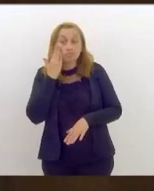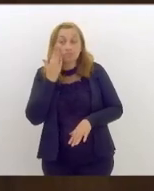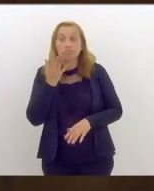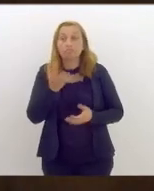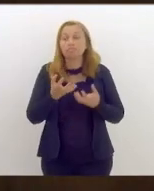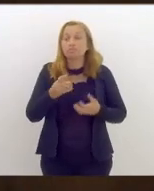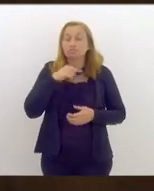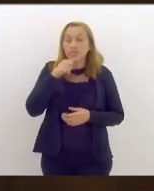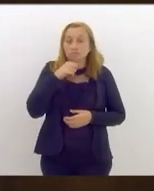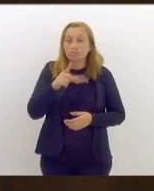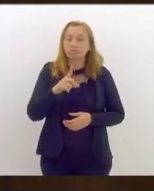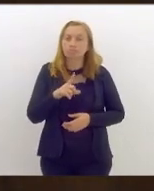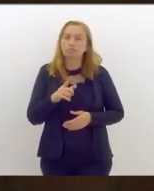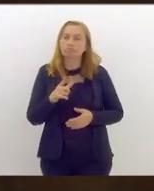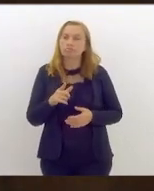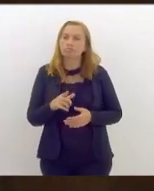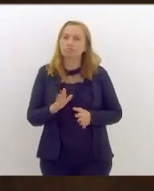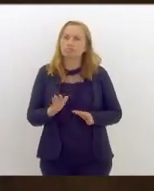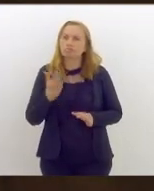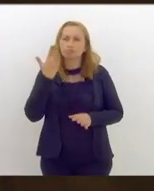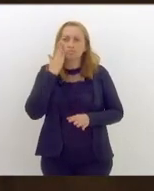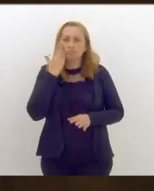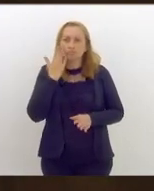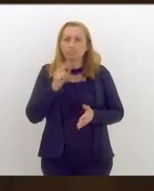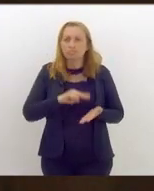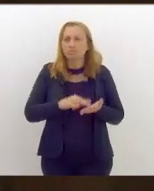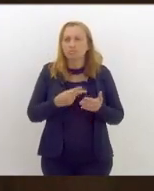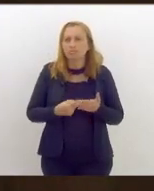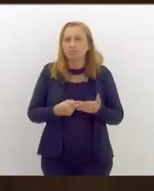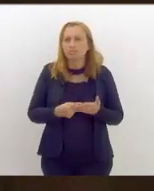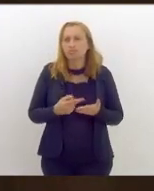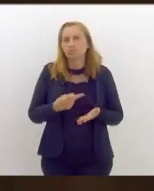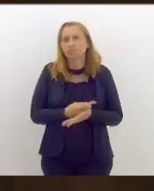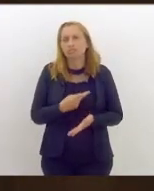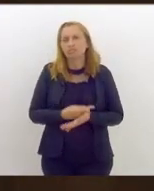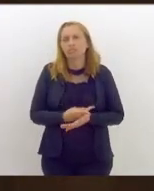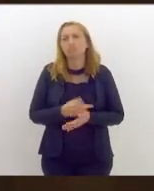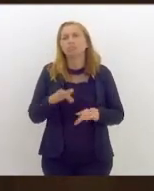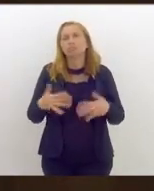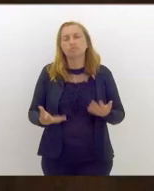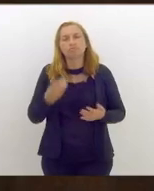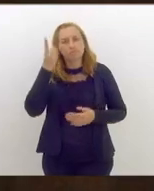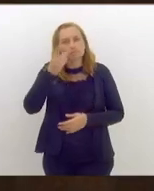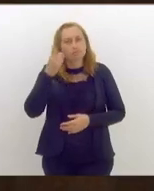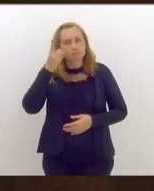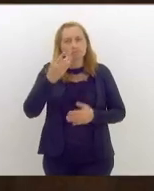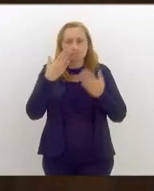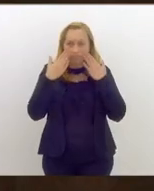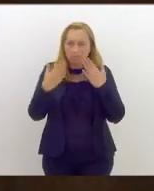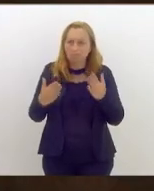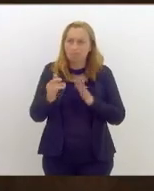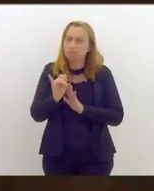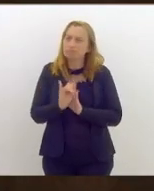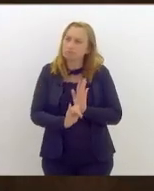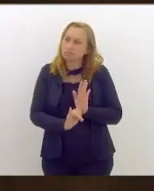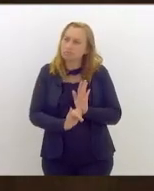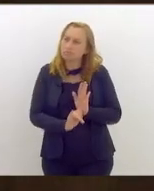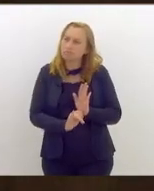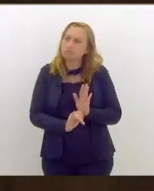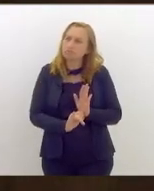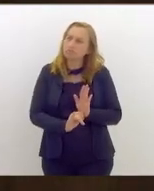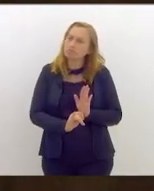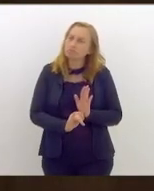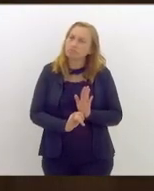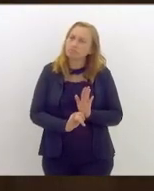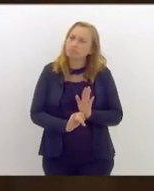dúvidas na minha na minha Interpretação para estar equivocada quando o deputado apresenta um relatório alternativo